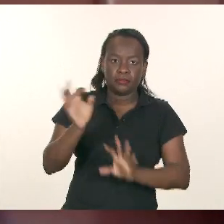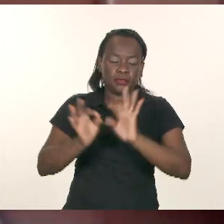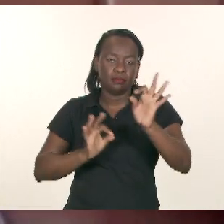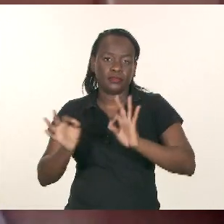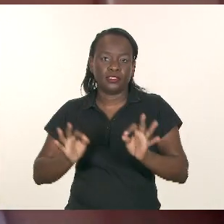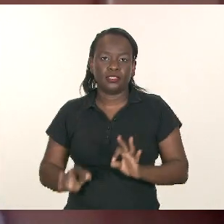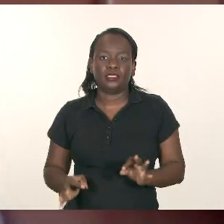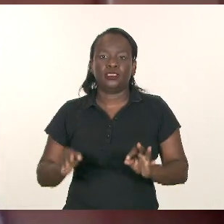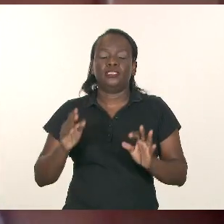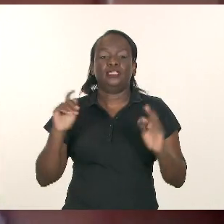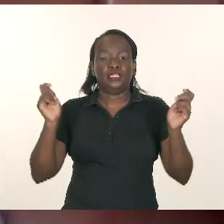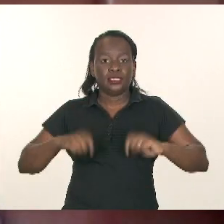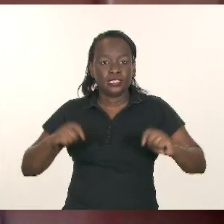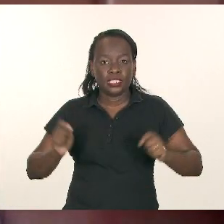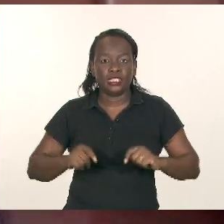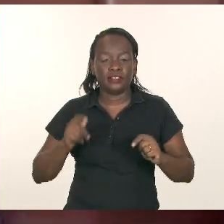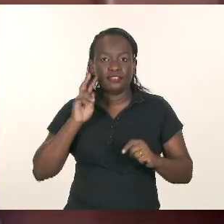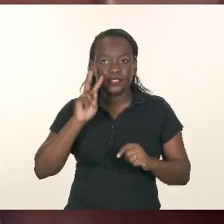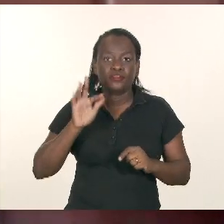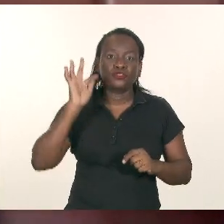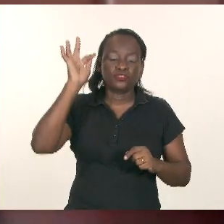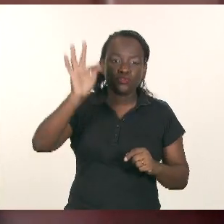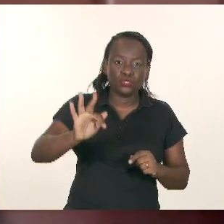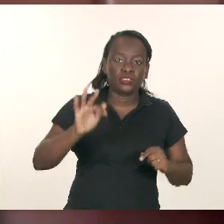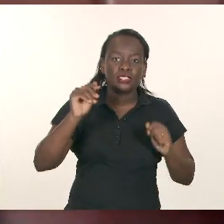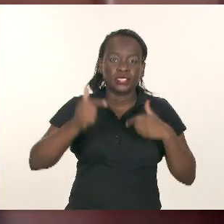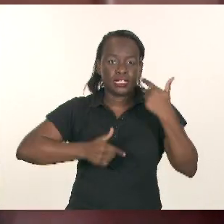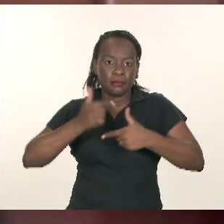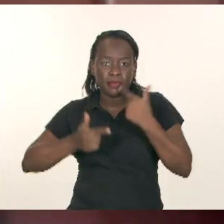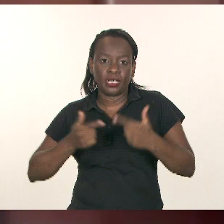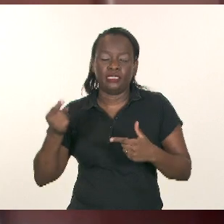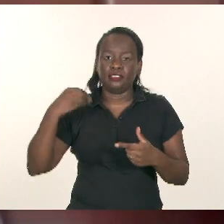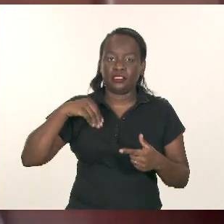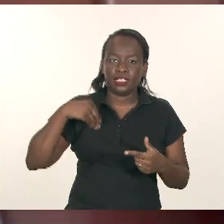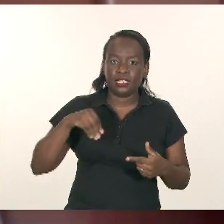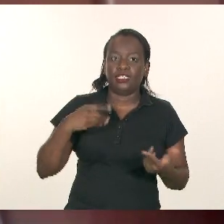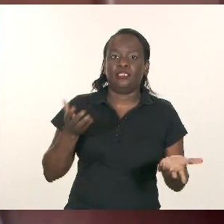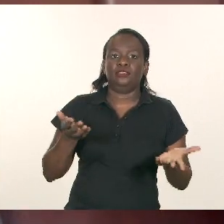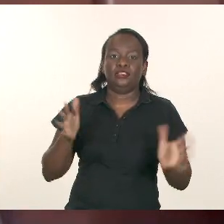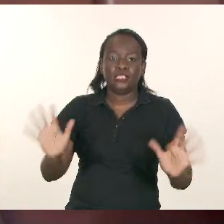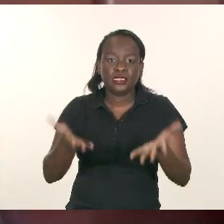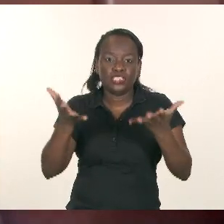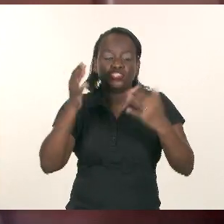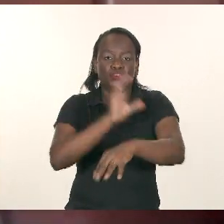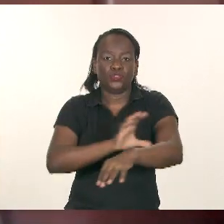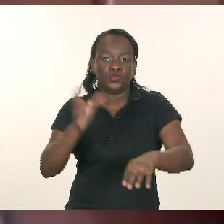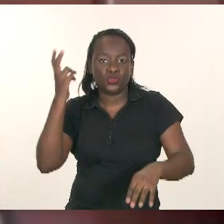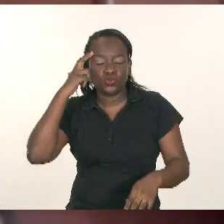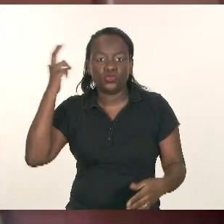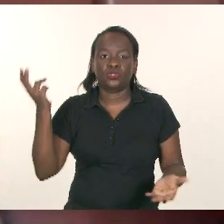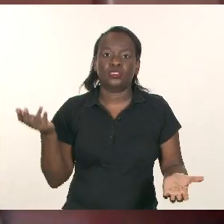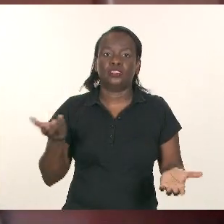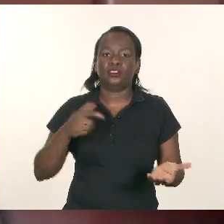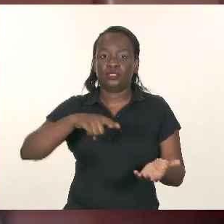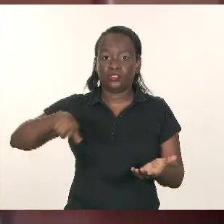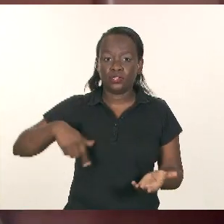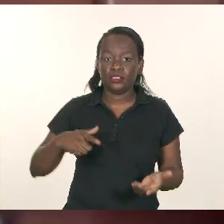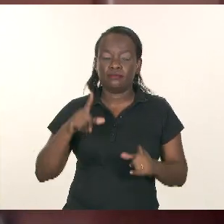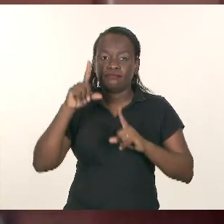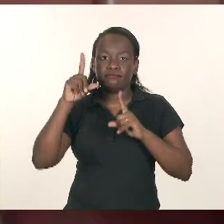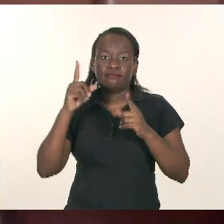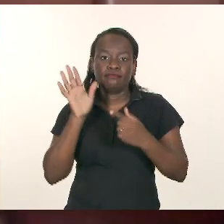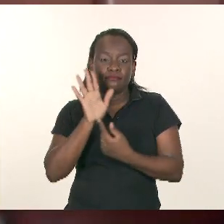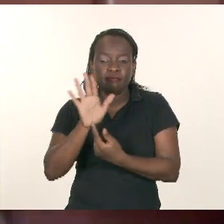produzindo a possibilidade, perspectiva de futuro, com geração de trabalho e renda, com fomento à cultura, né, com as nossas